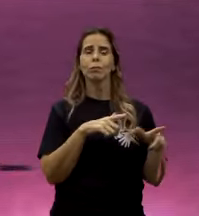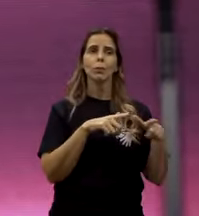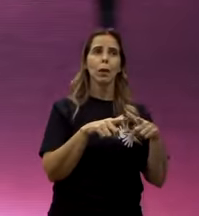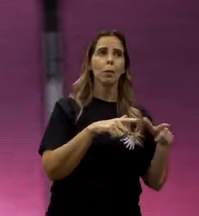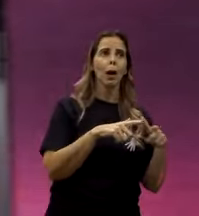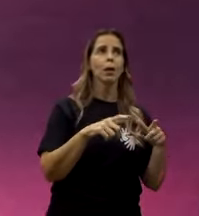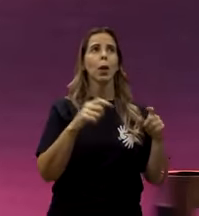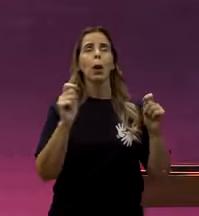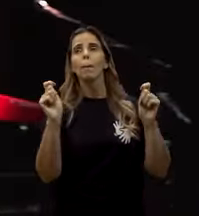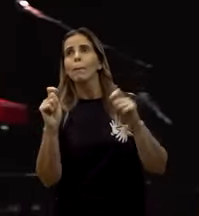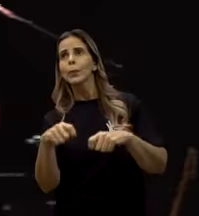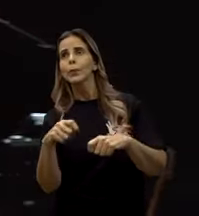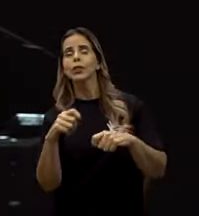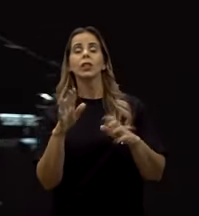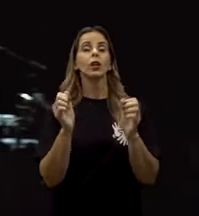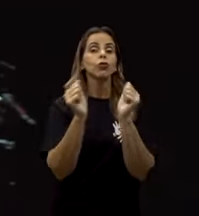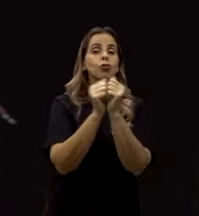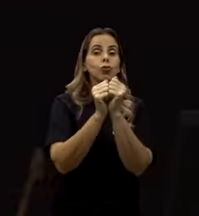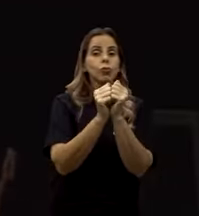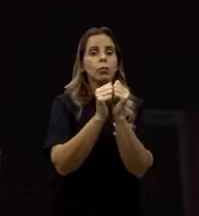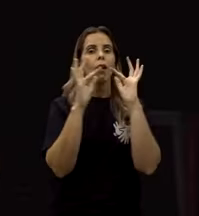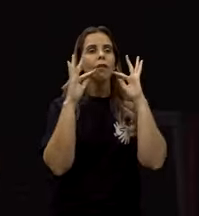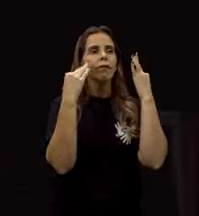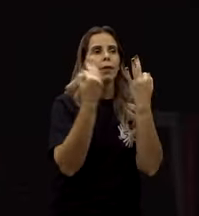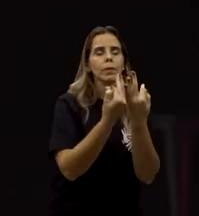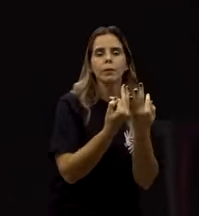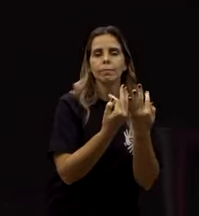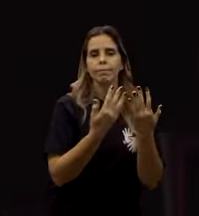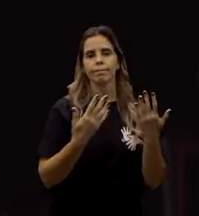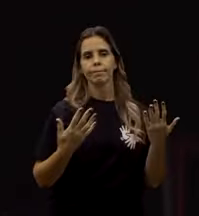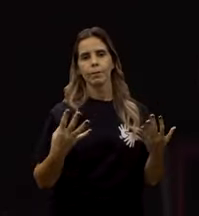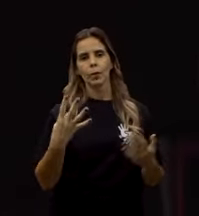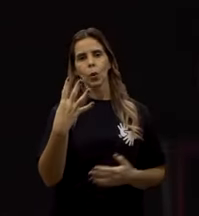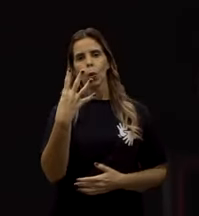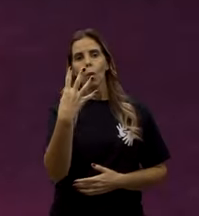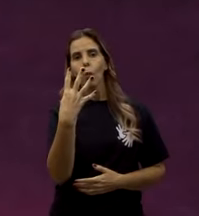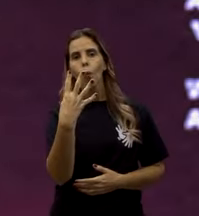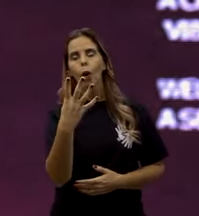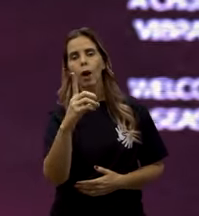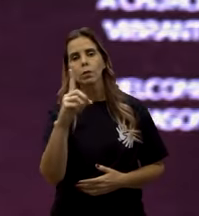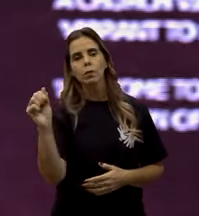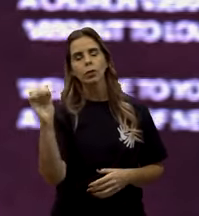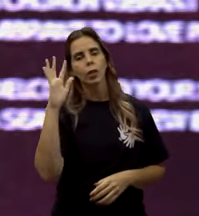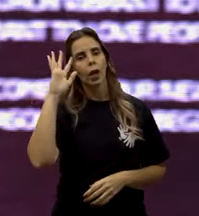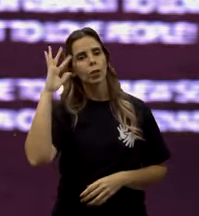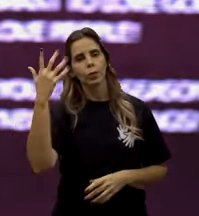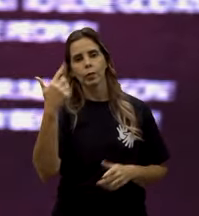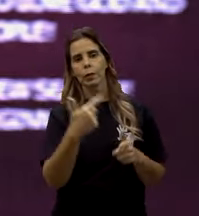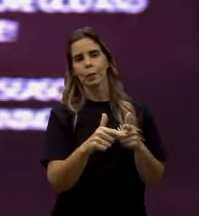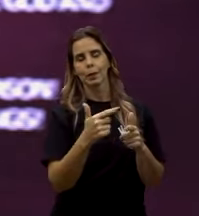tanta coisa gostosa teus filhos ter feito tanta coisa aí você perdeu três dias aí no quarto dia o problema foi resolvido